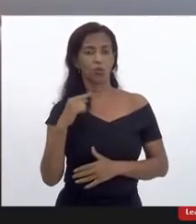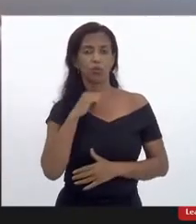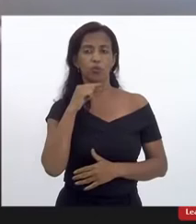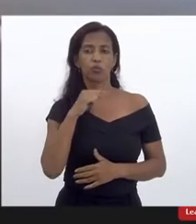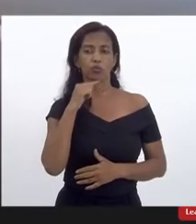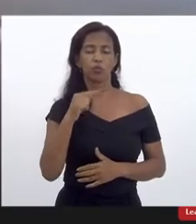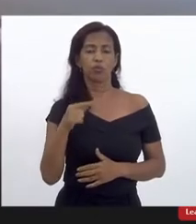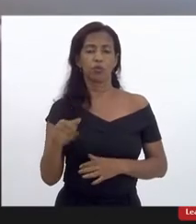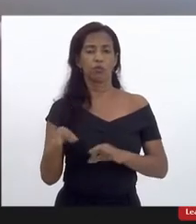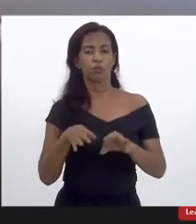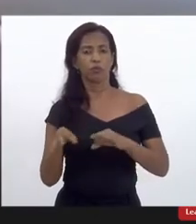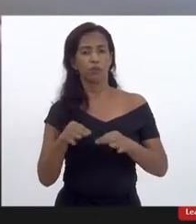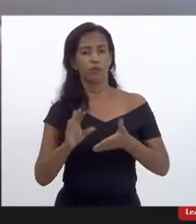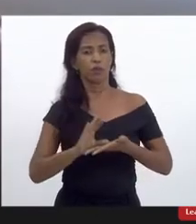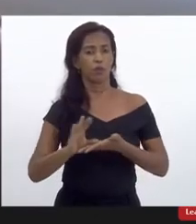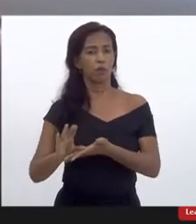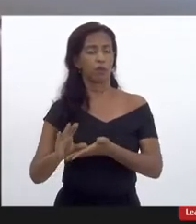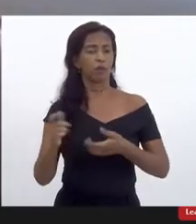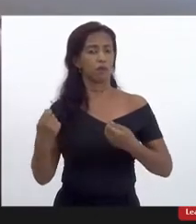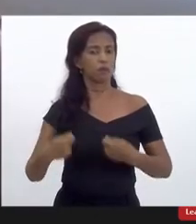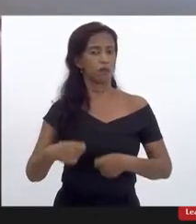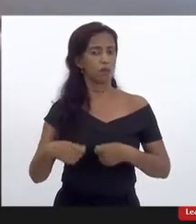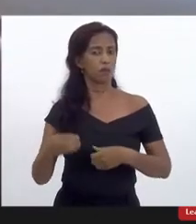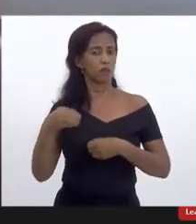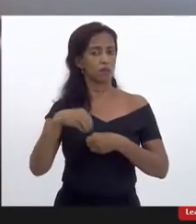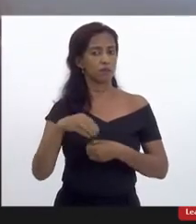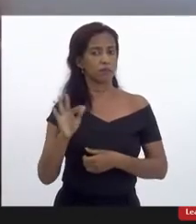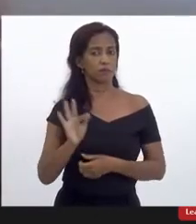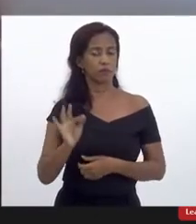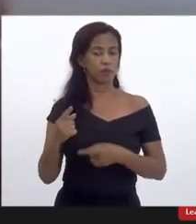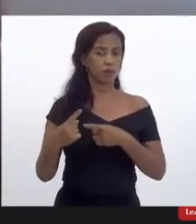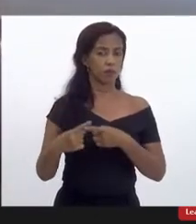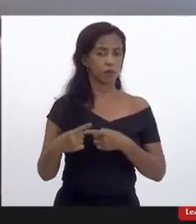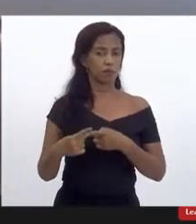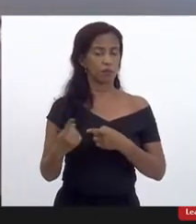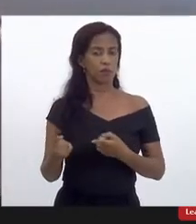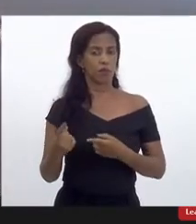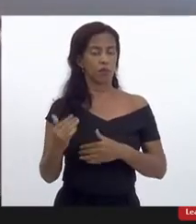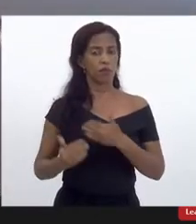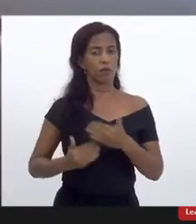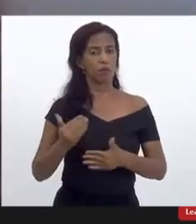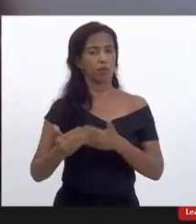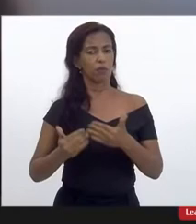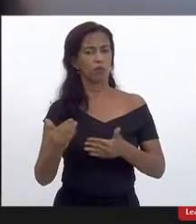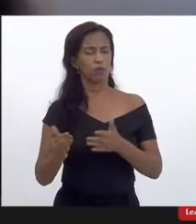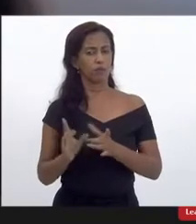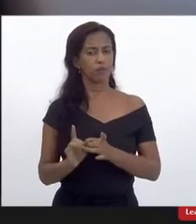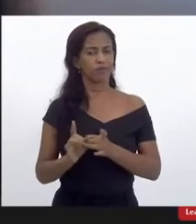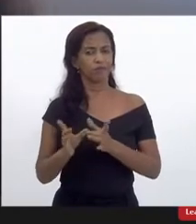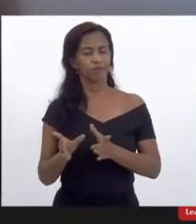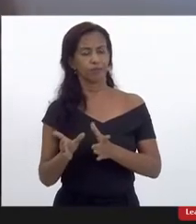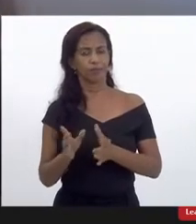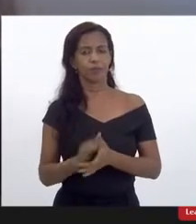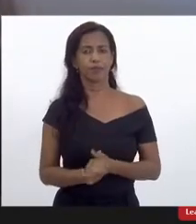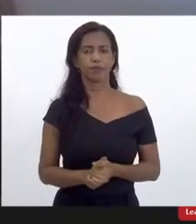consegue fazer o reparo necessário na unidade, porque há um processo burocrático,